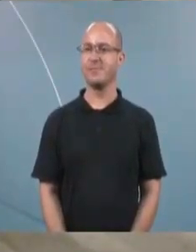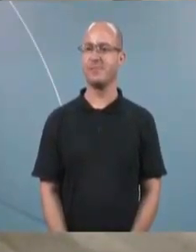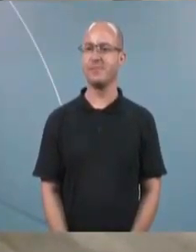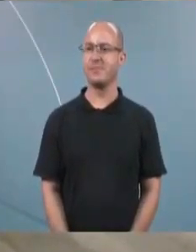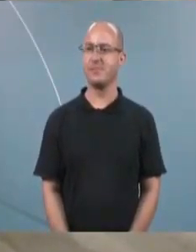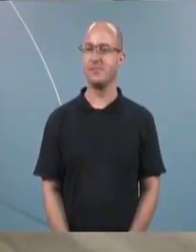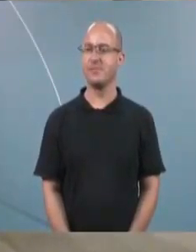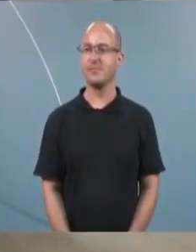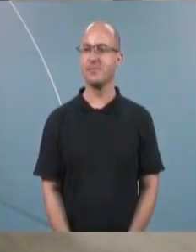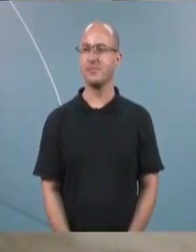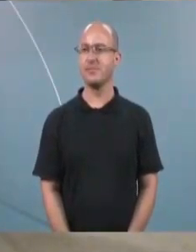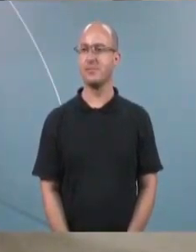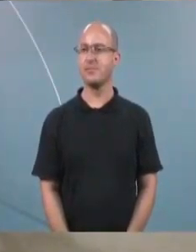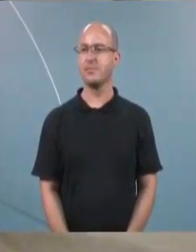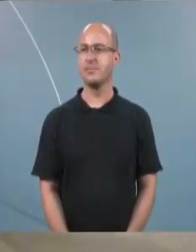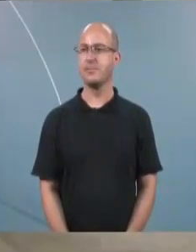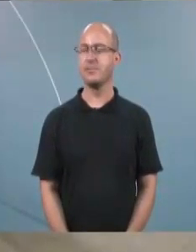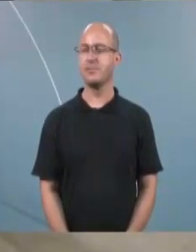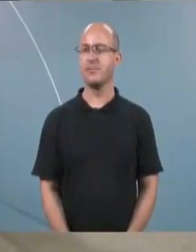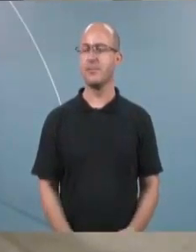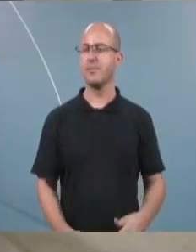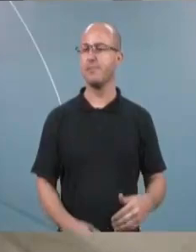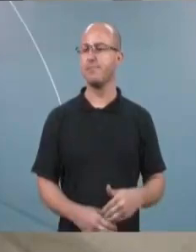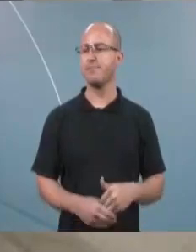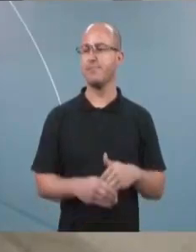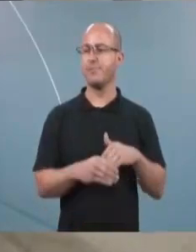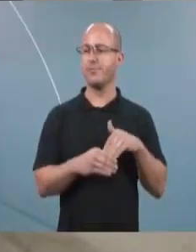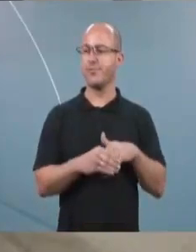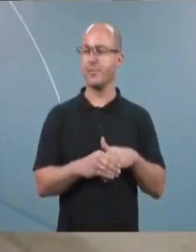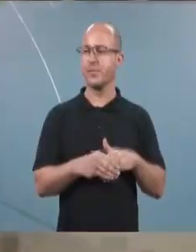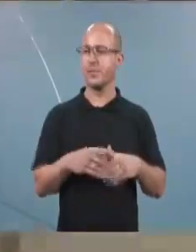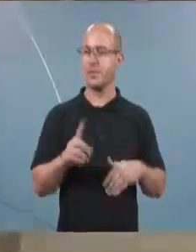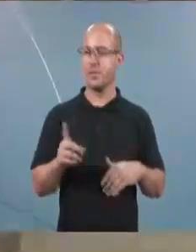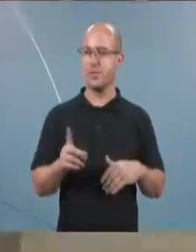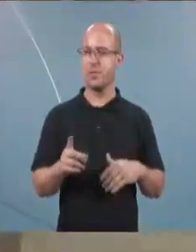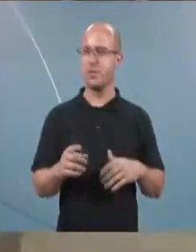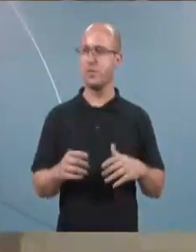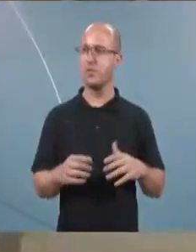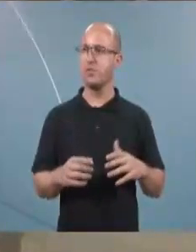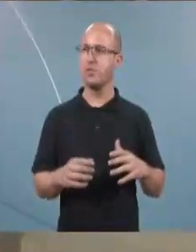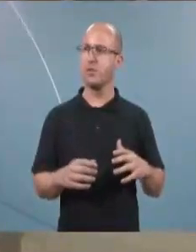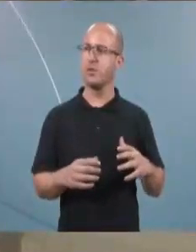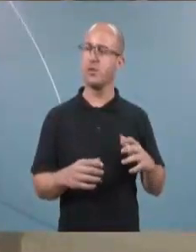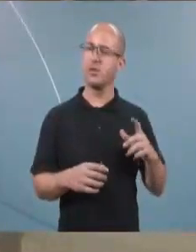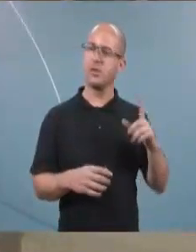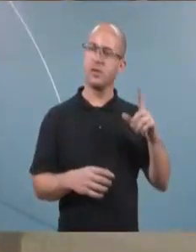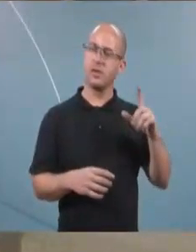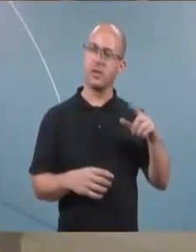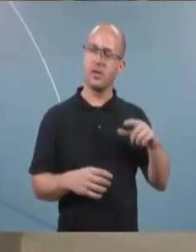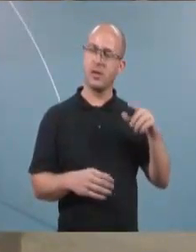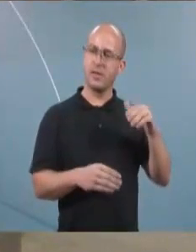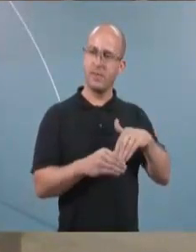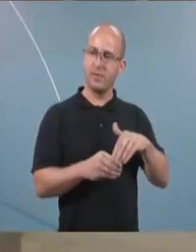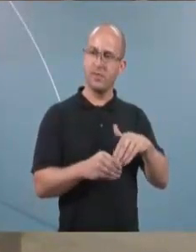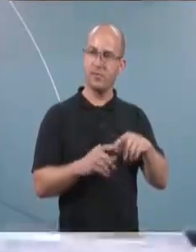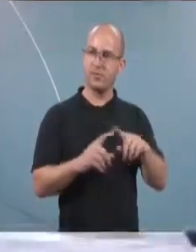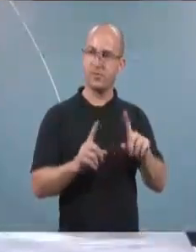he bota não quem vota com o projeto da